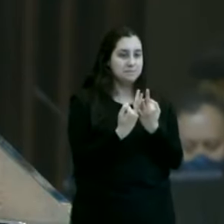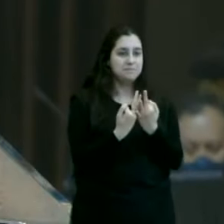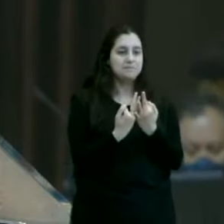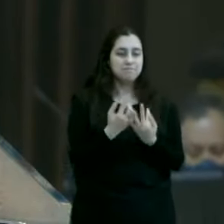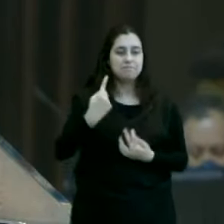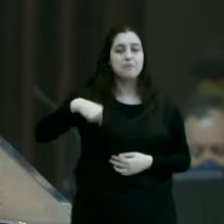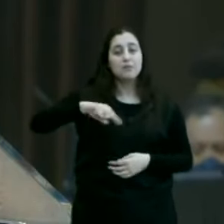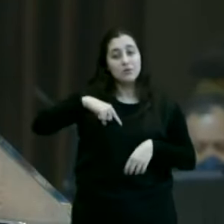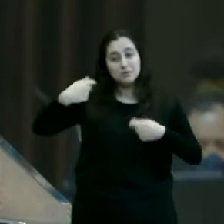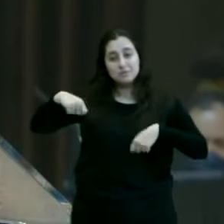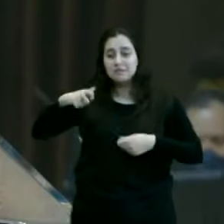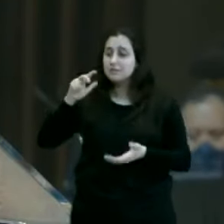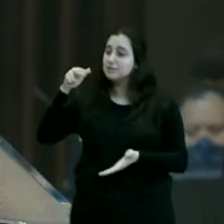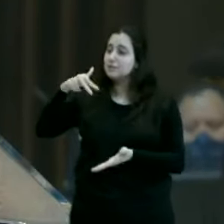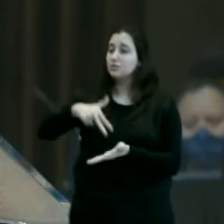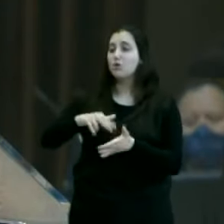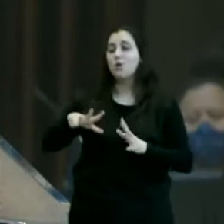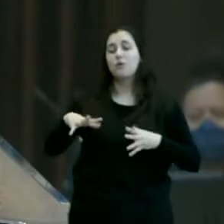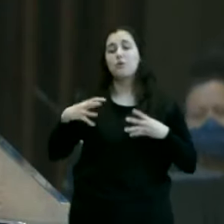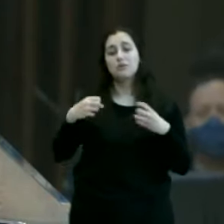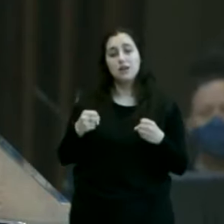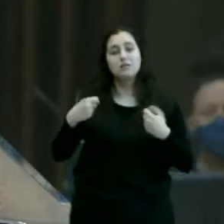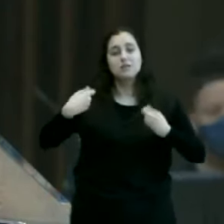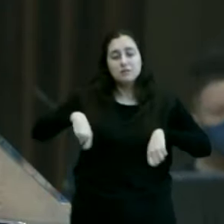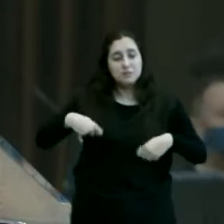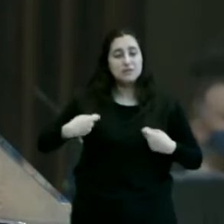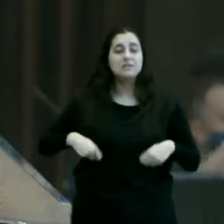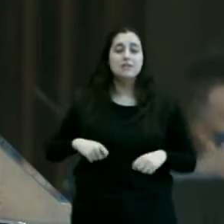nos levantar. Nós